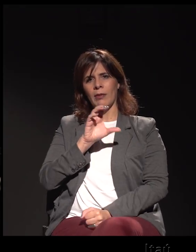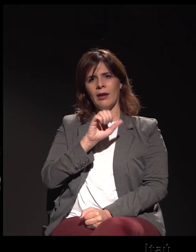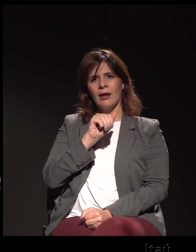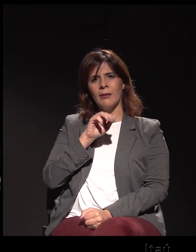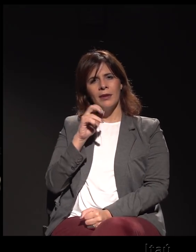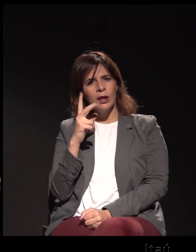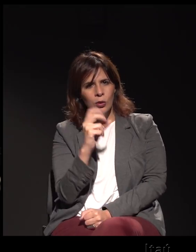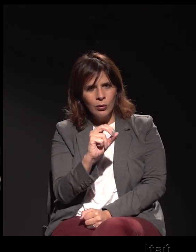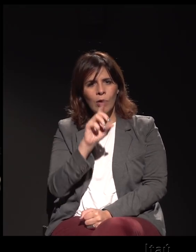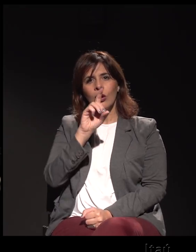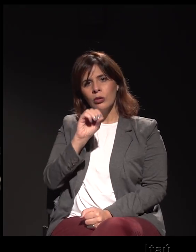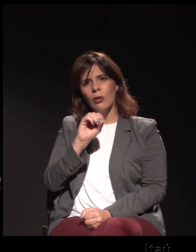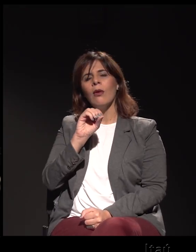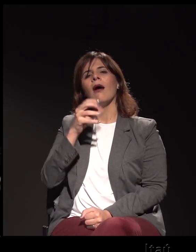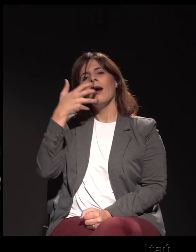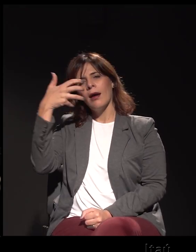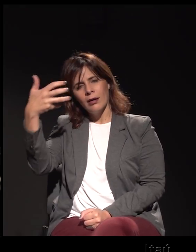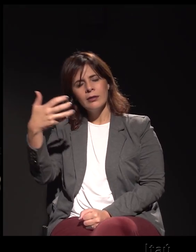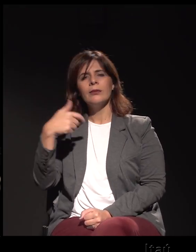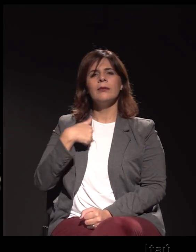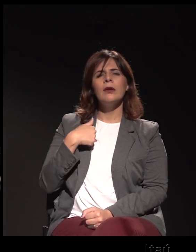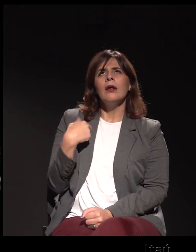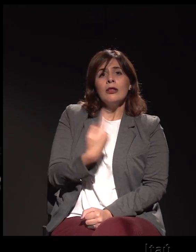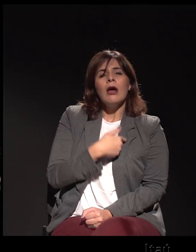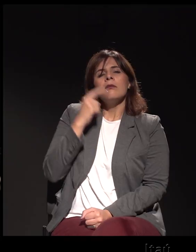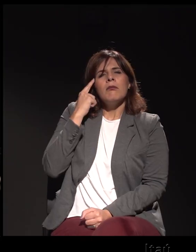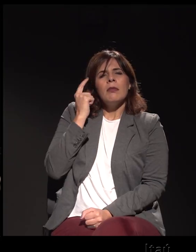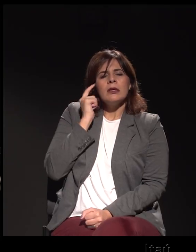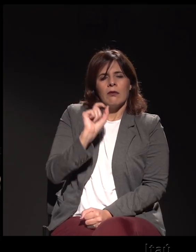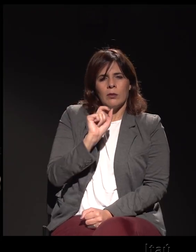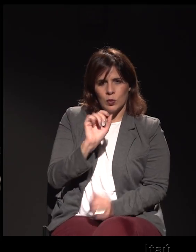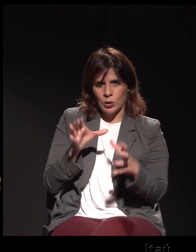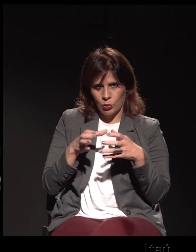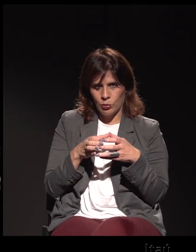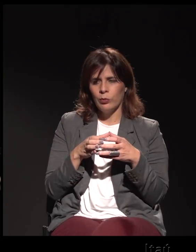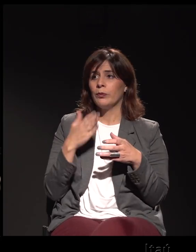entidades sonoras da cidade. Então, eu pedi para que cada um